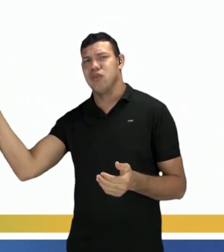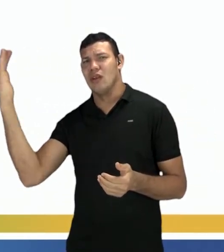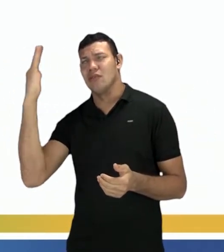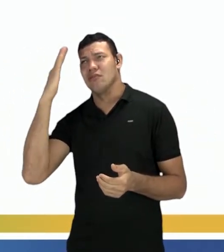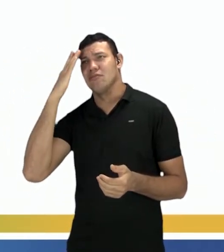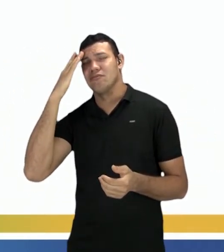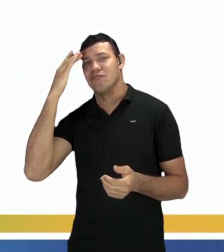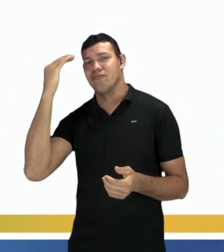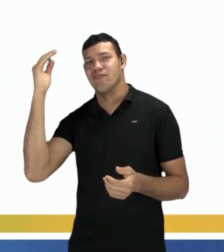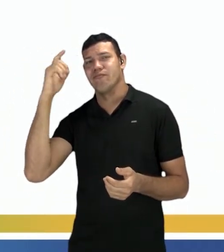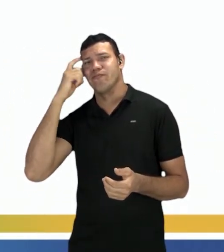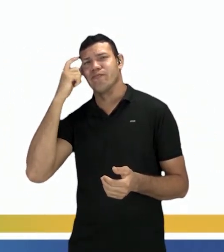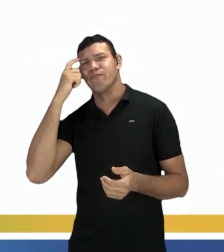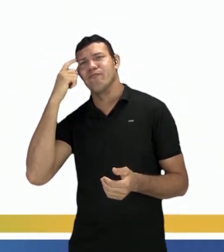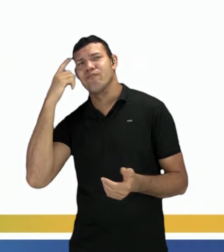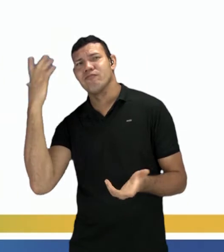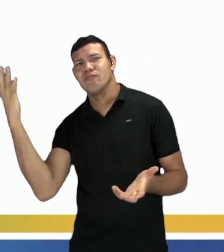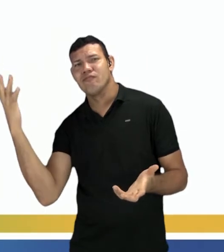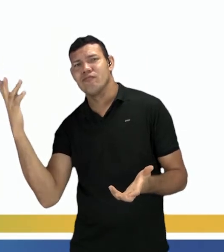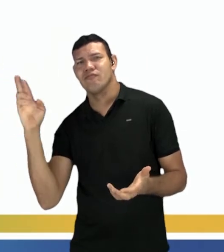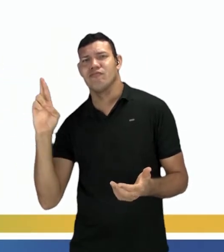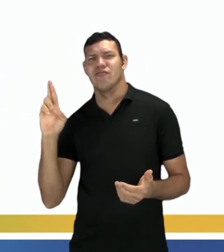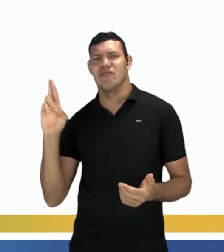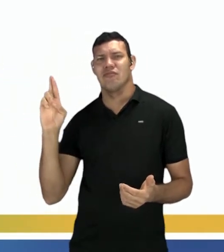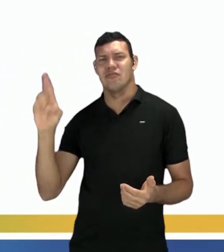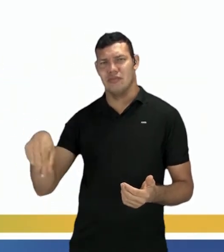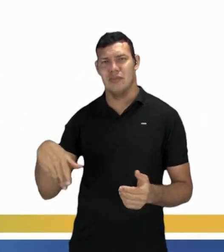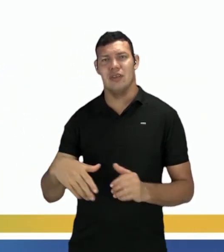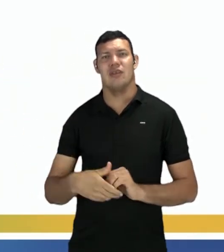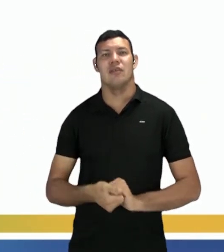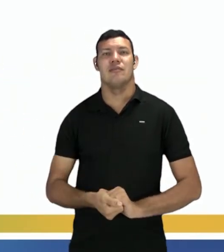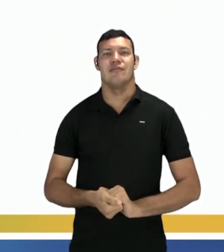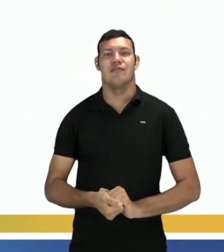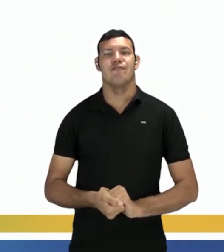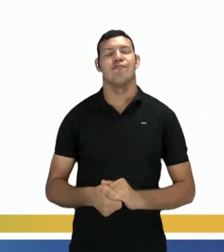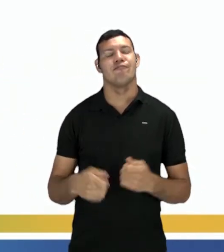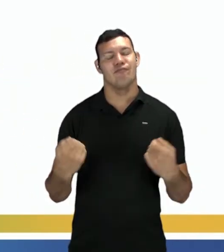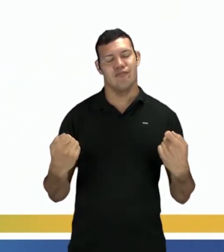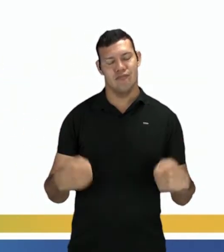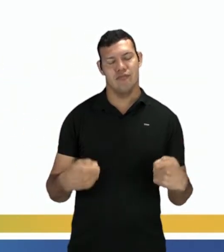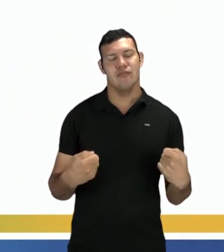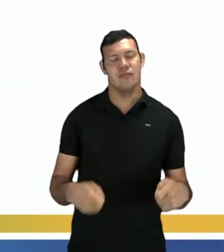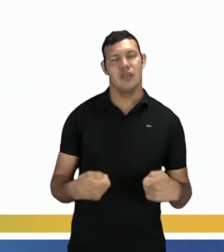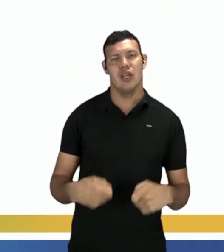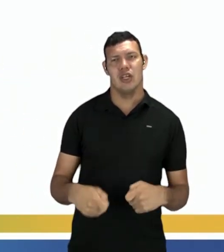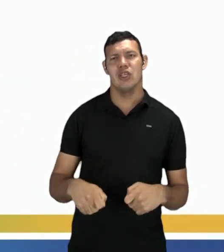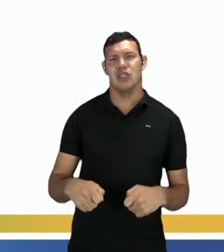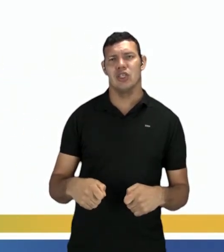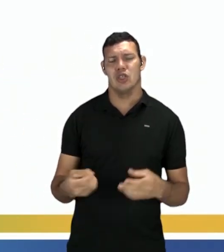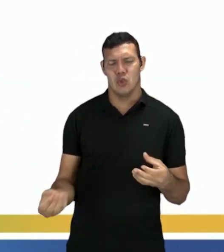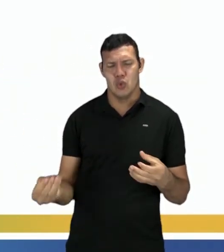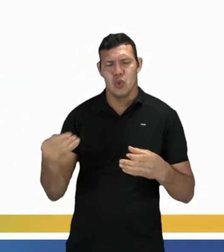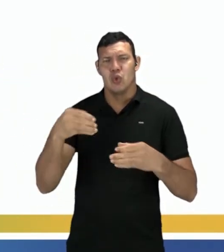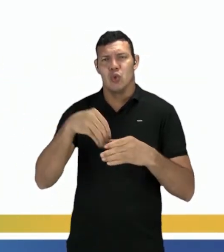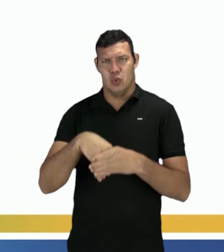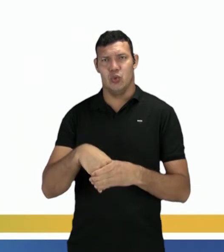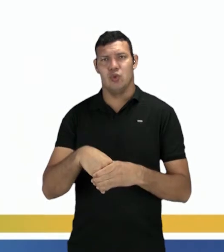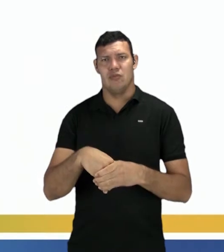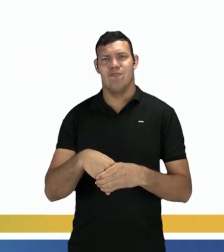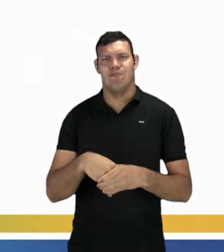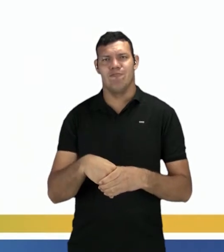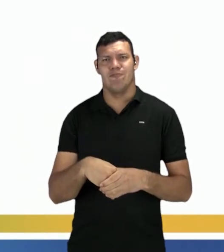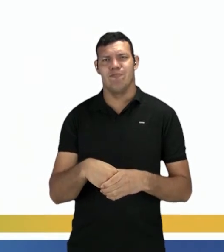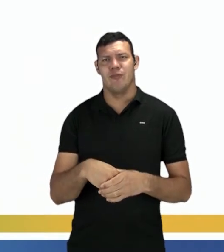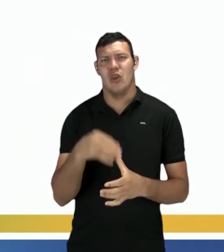ser baseada na razão, em testes, ela tem que ter um lado racional também. Ela tem que ter um lado crítico